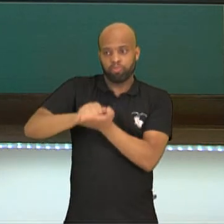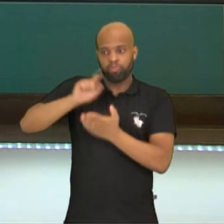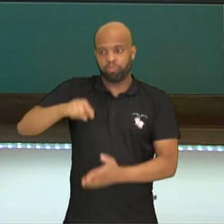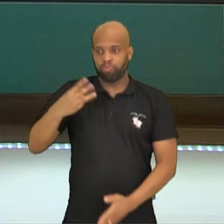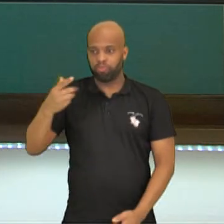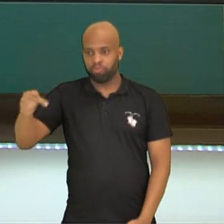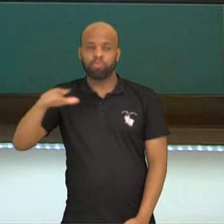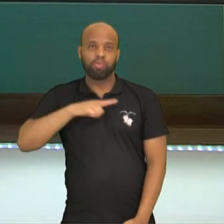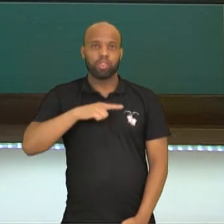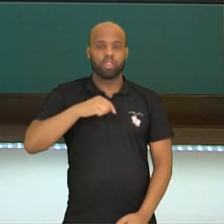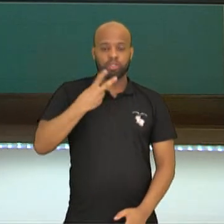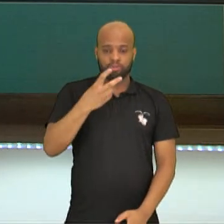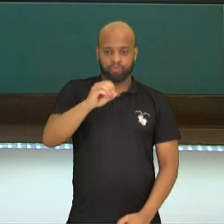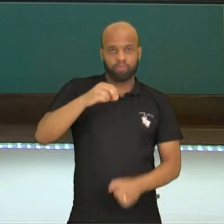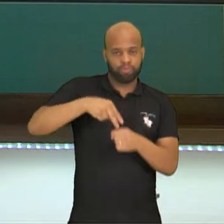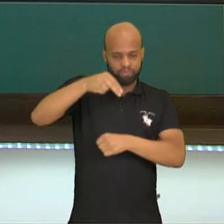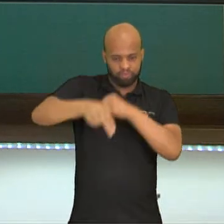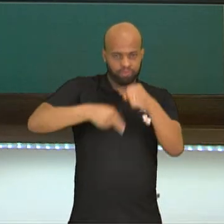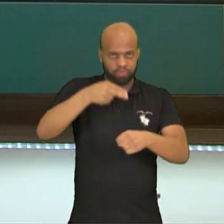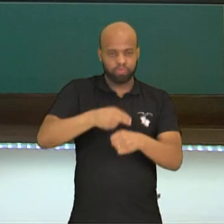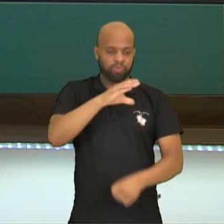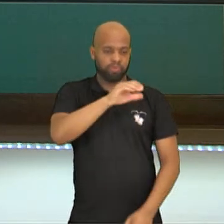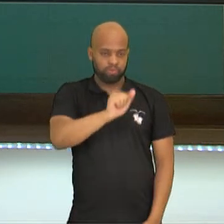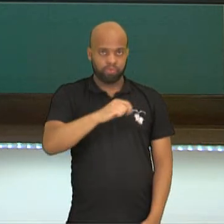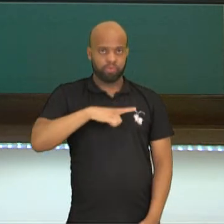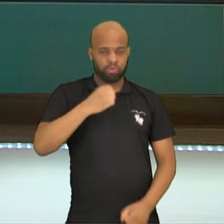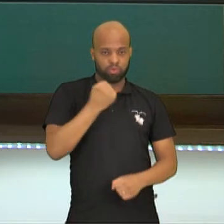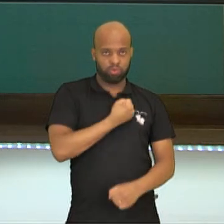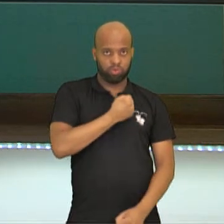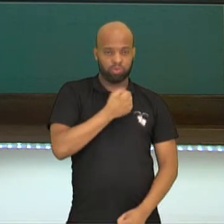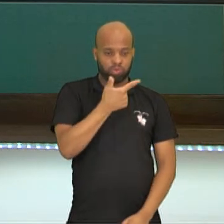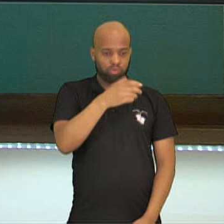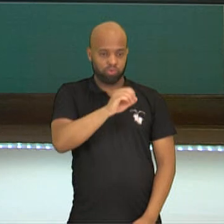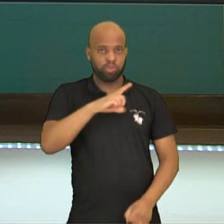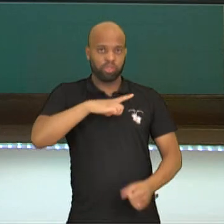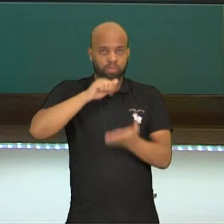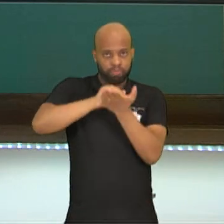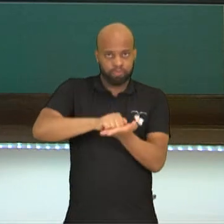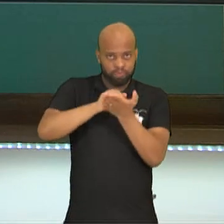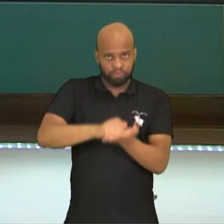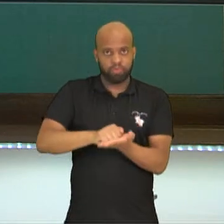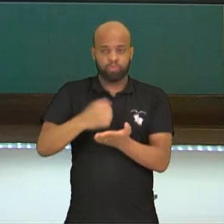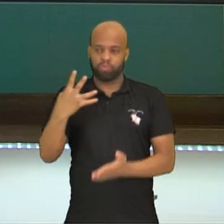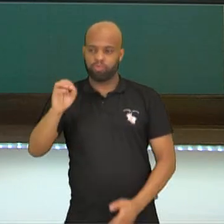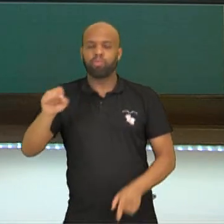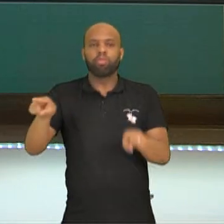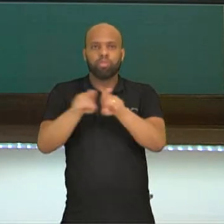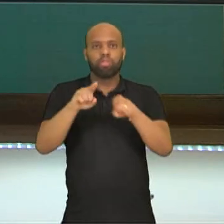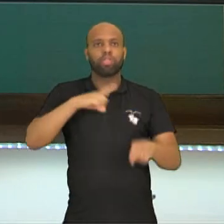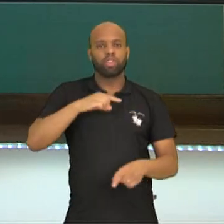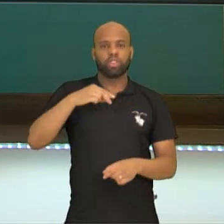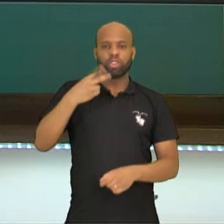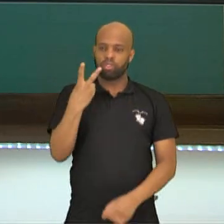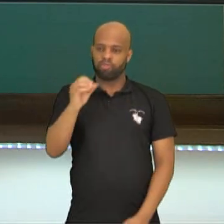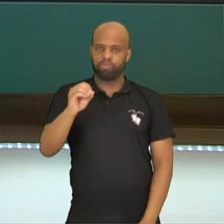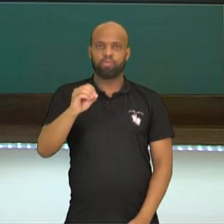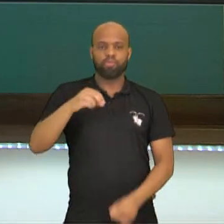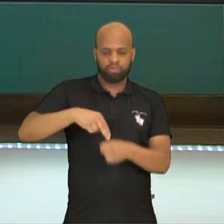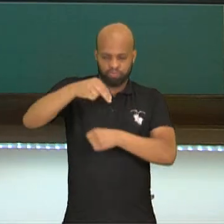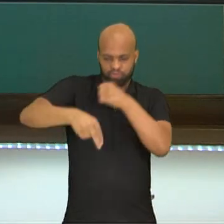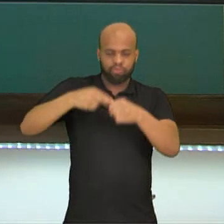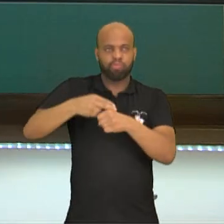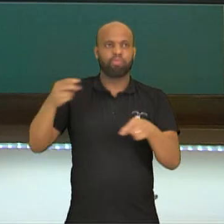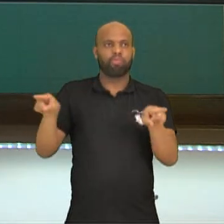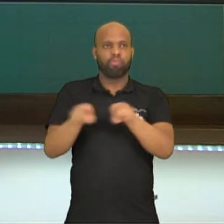tem 20 nêutrons. O cálcio de número atômico 20, massa 40, também tem 20 nêutrons. Então esse parzinho